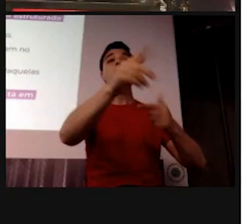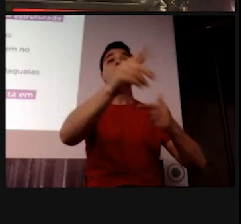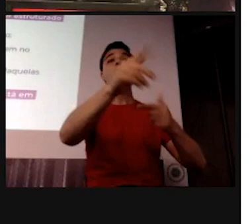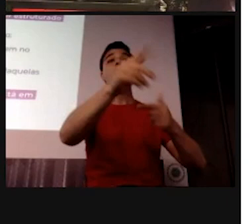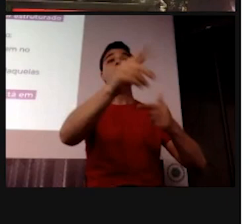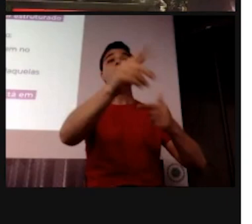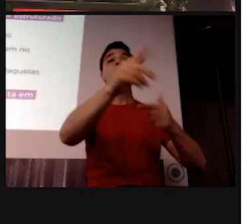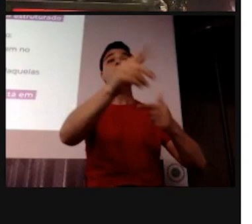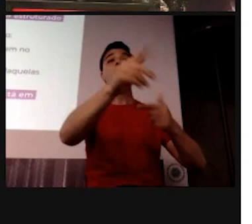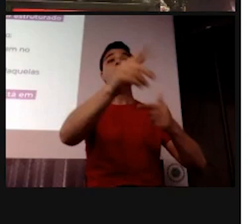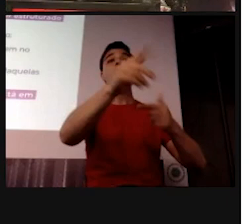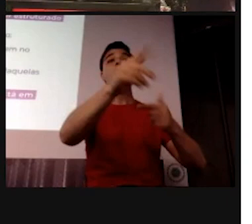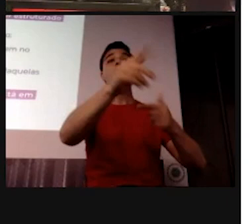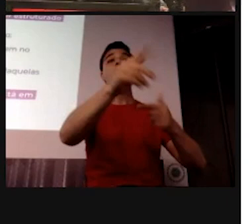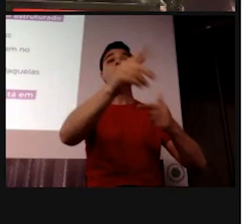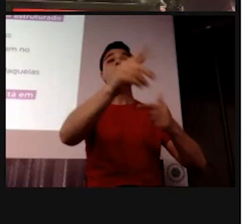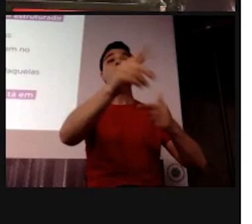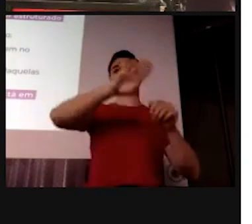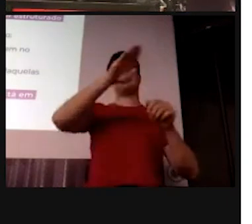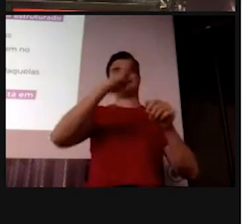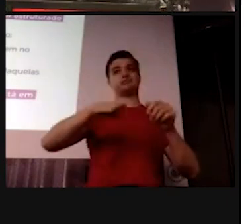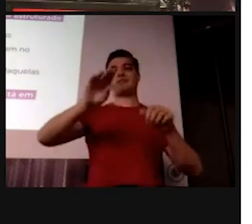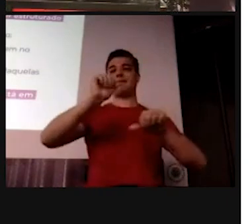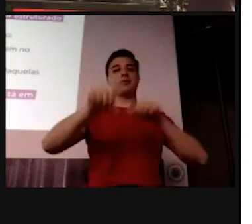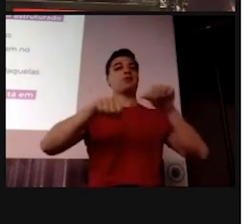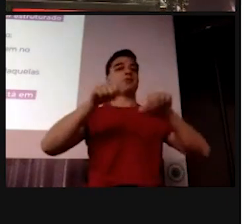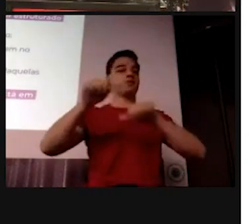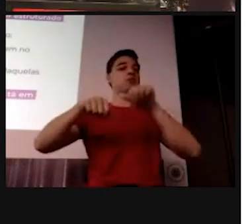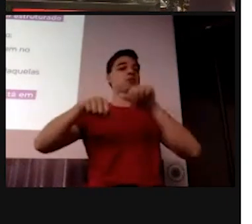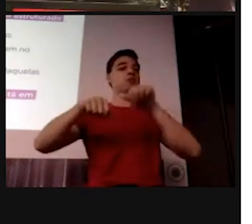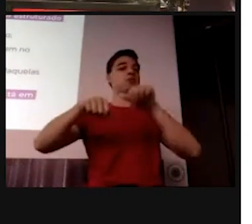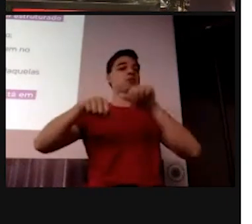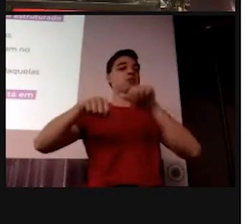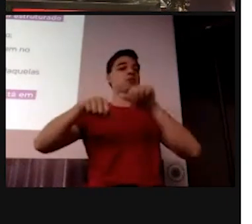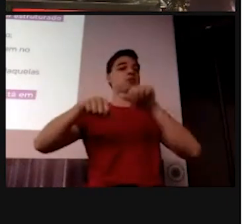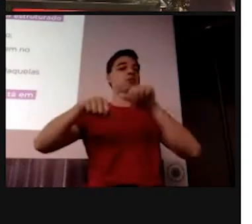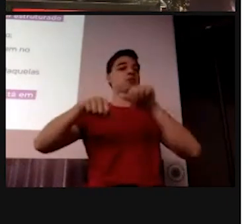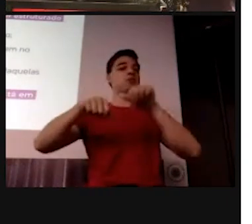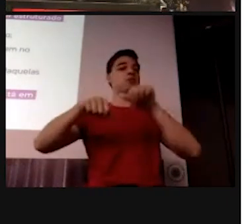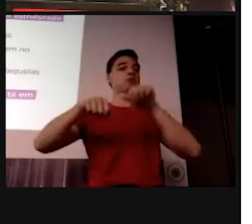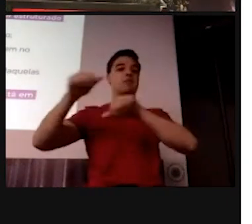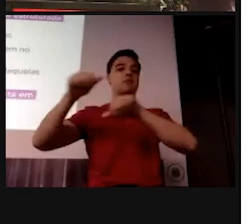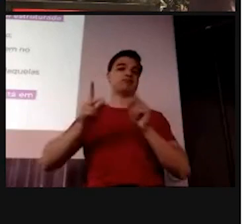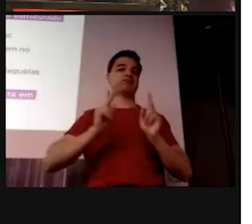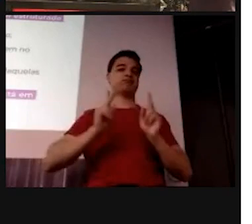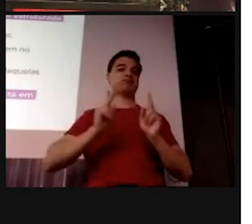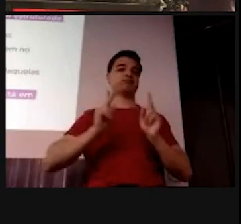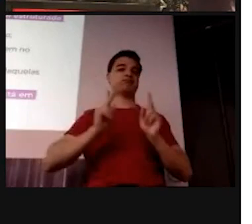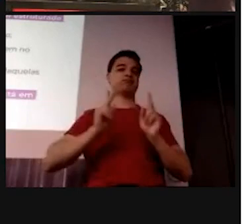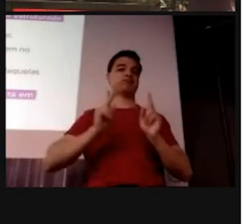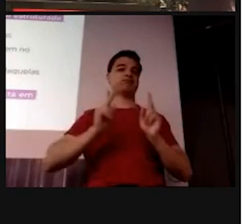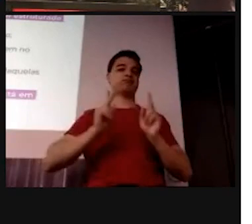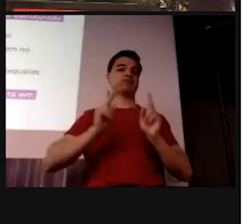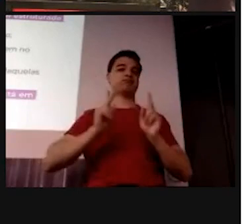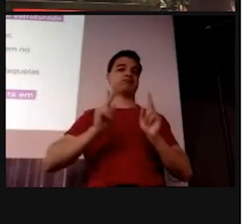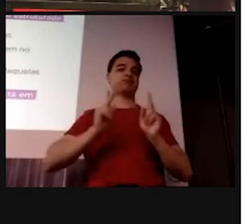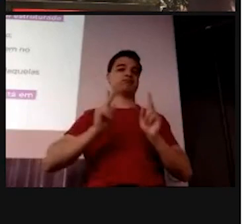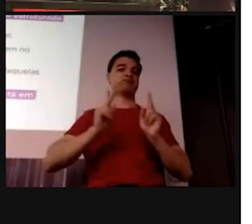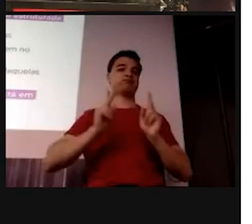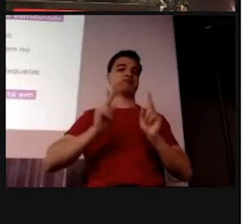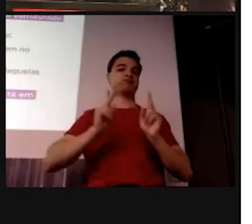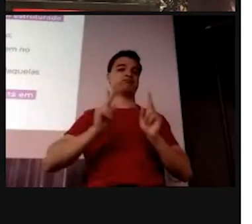você também aí que está nos vendo, que é líder, precisa pensar muito num tema que está mega em alta, que é a